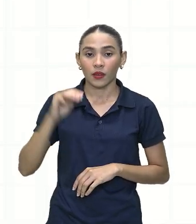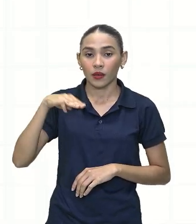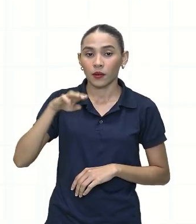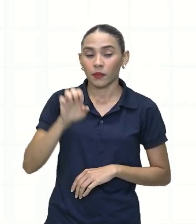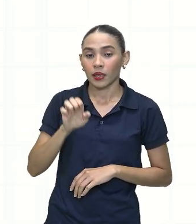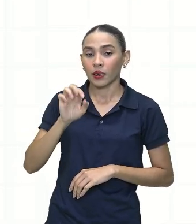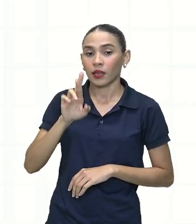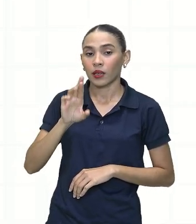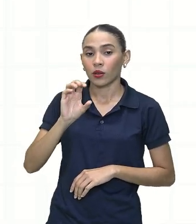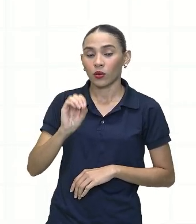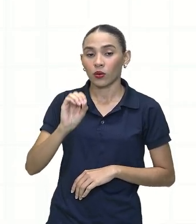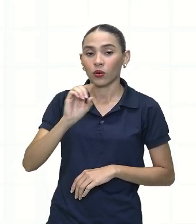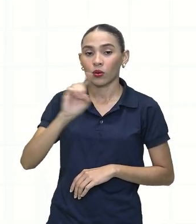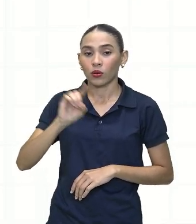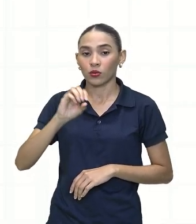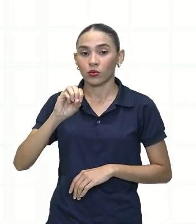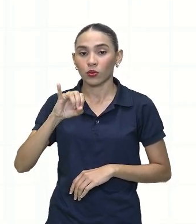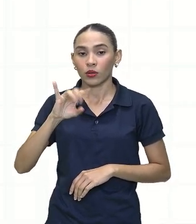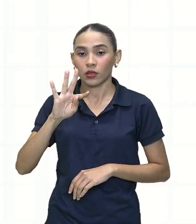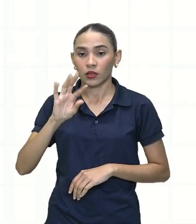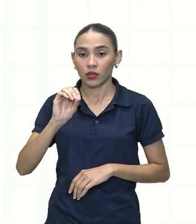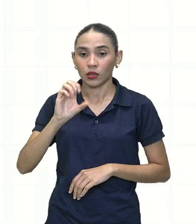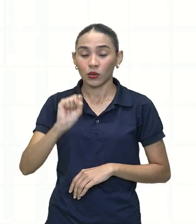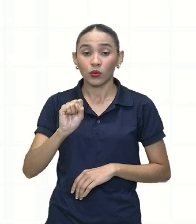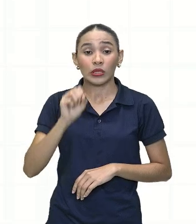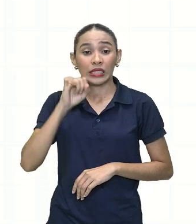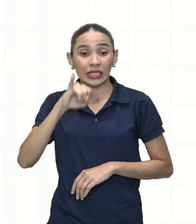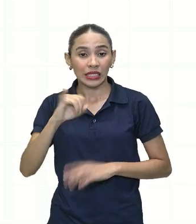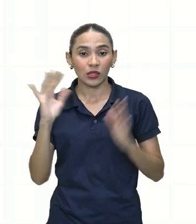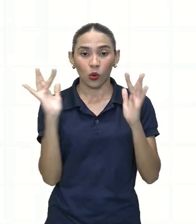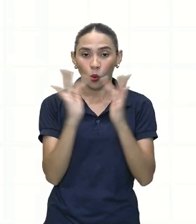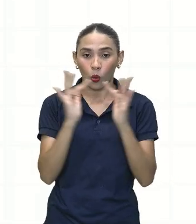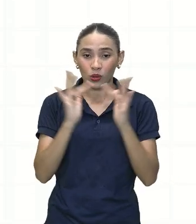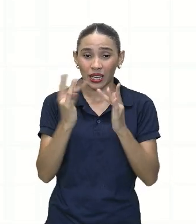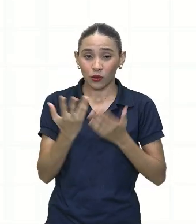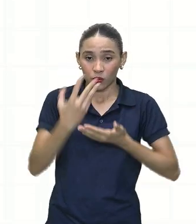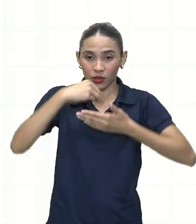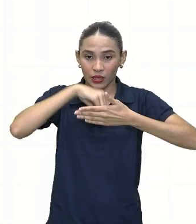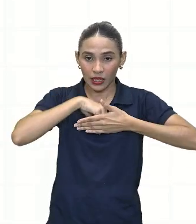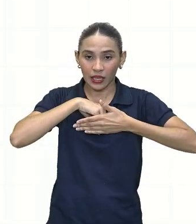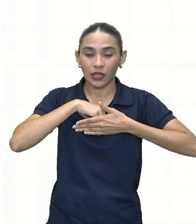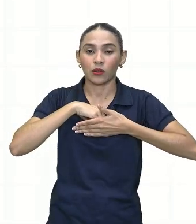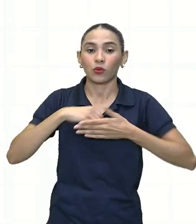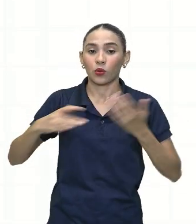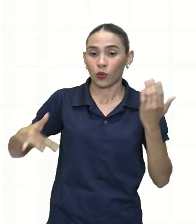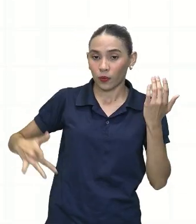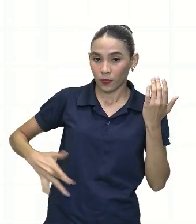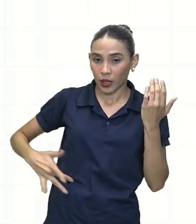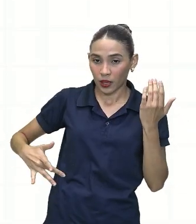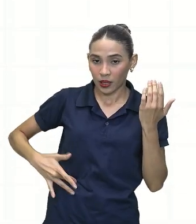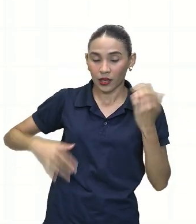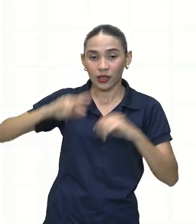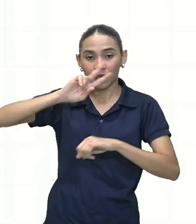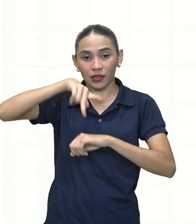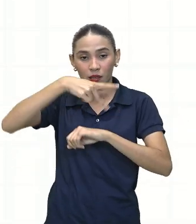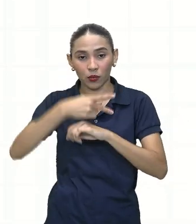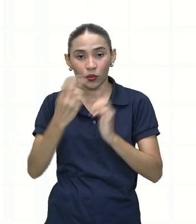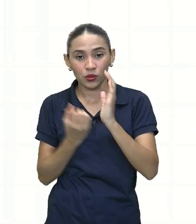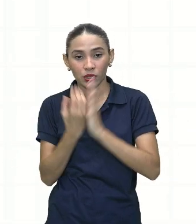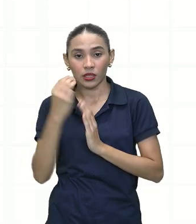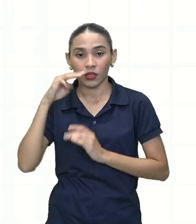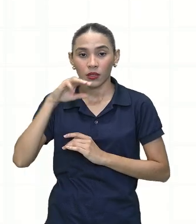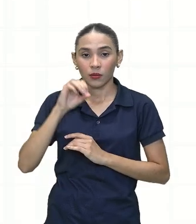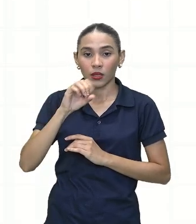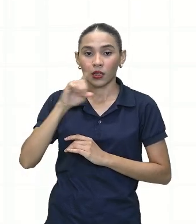merozoítos, tá? Então, ele entrou no corpo como esporozoítos, ele vai para o fígado, ele forma